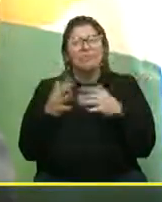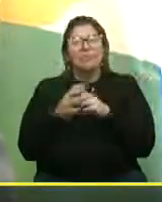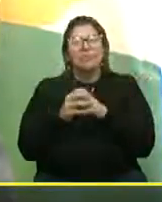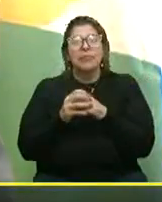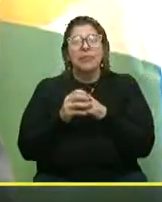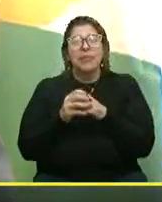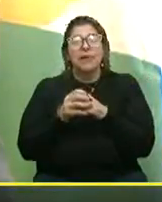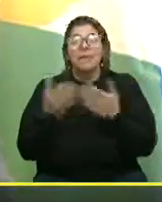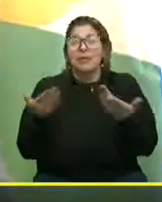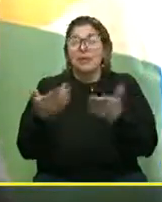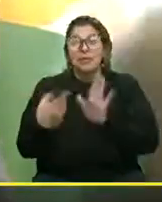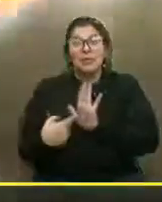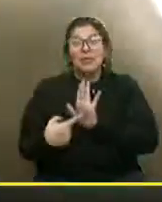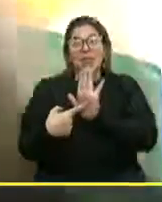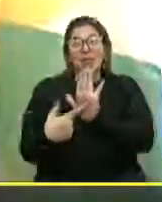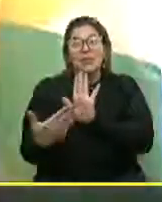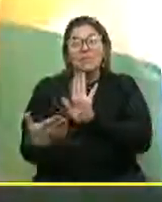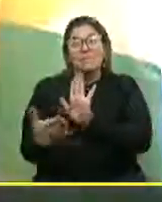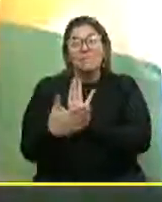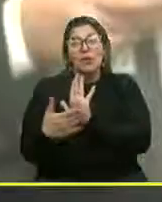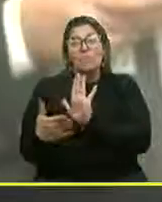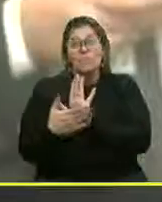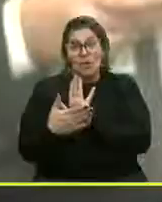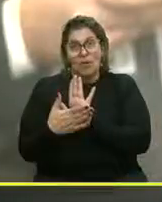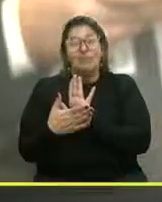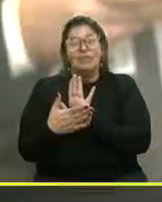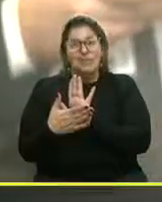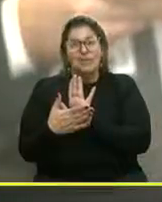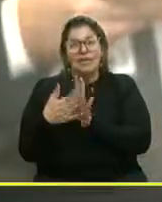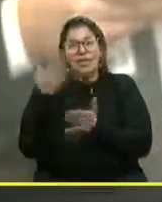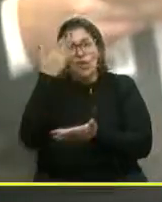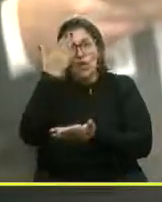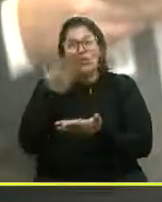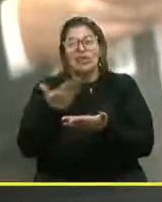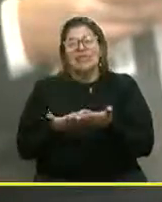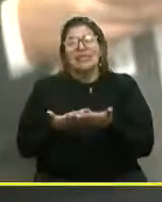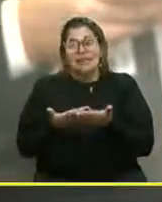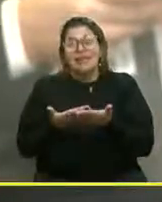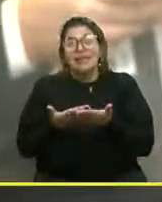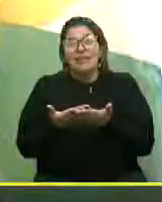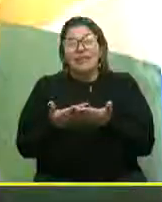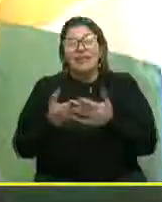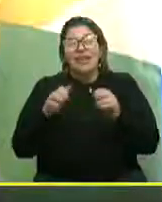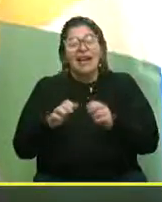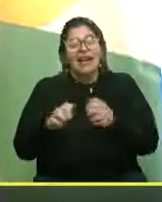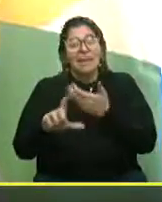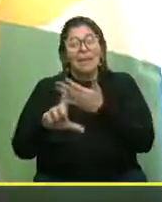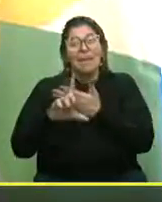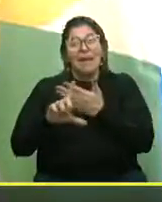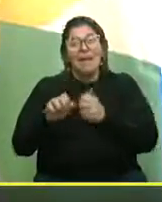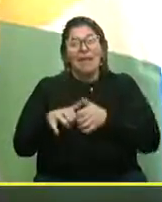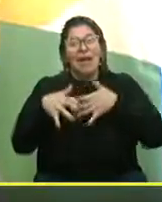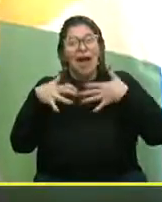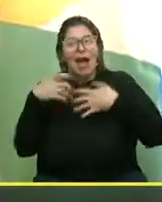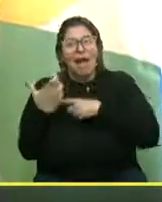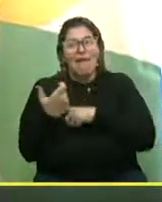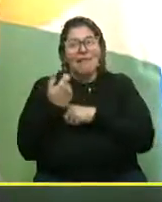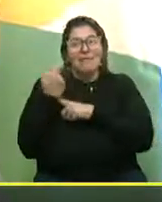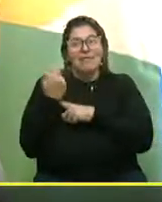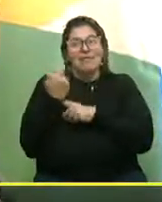pelo pacote aqui apresentado e com certeza este Parlamento gaúcho vai analisar com carinho